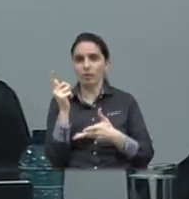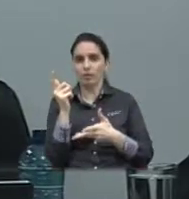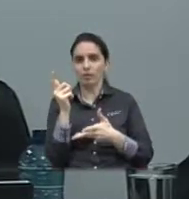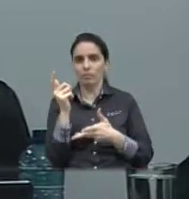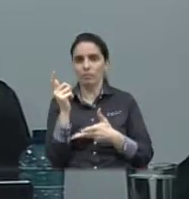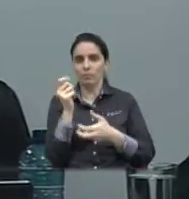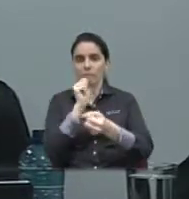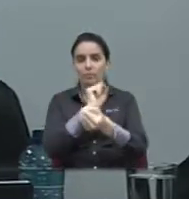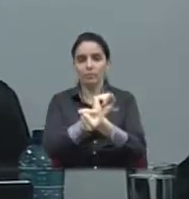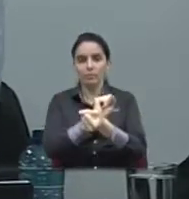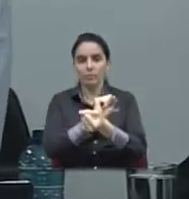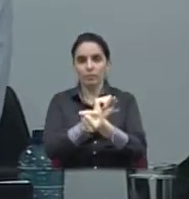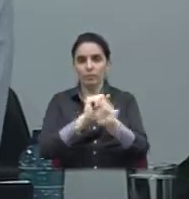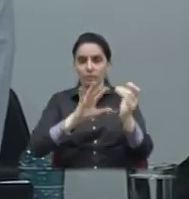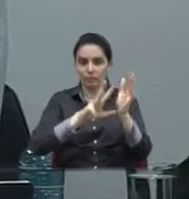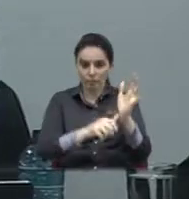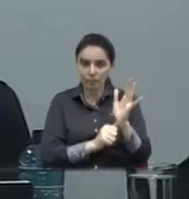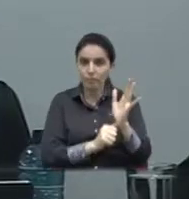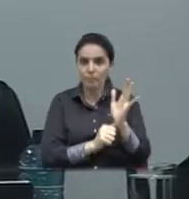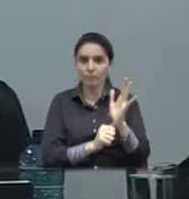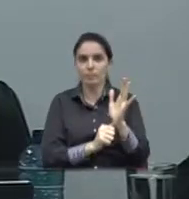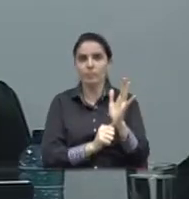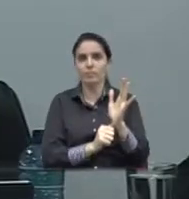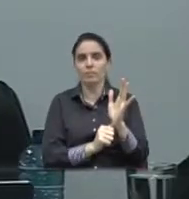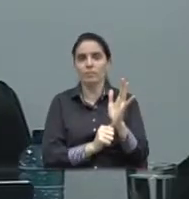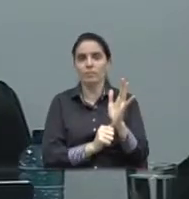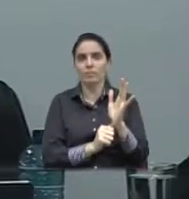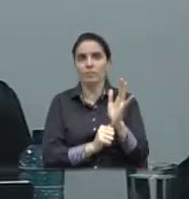vagabundo que já matou 2, 3 e